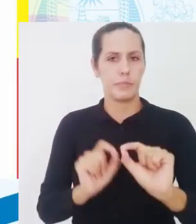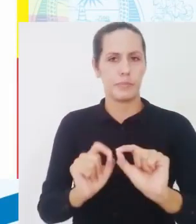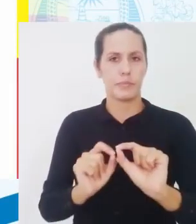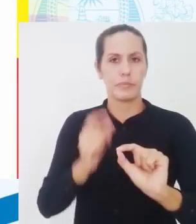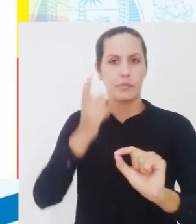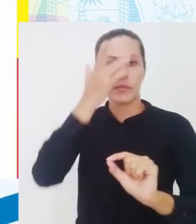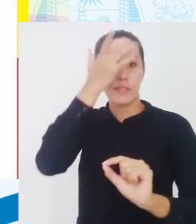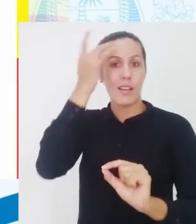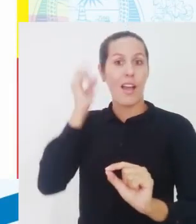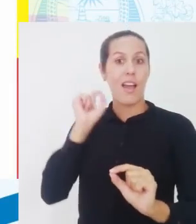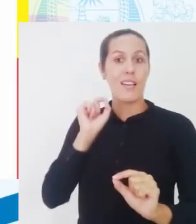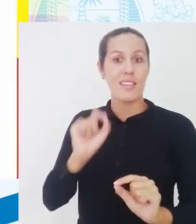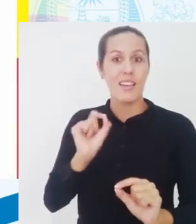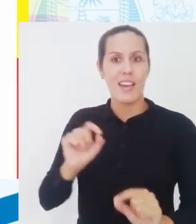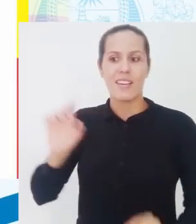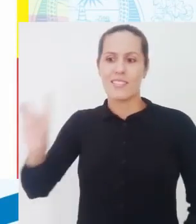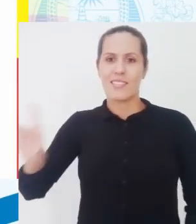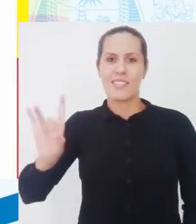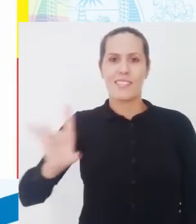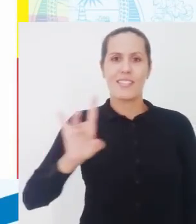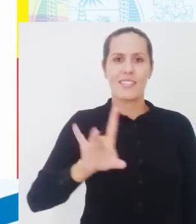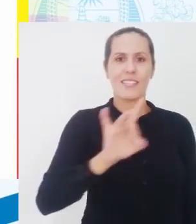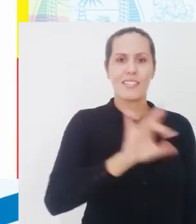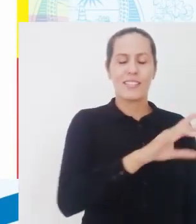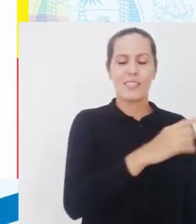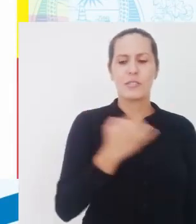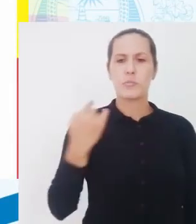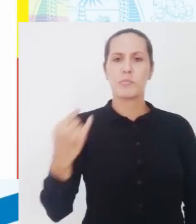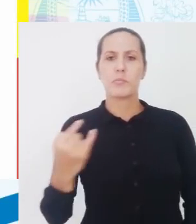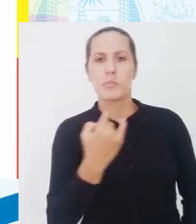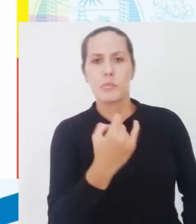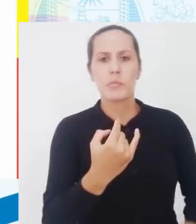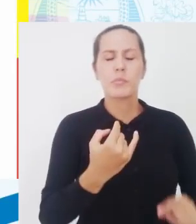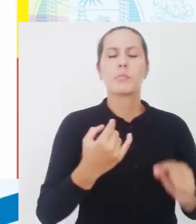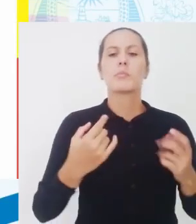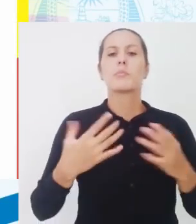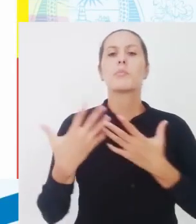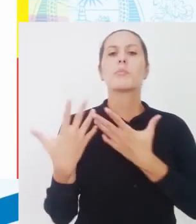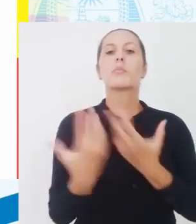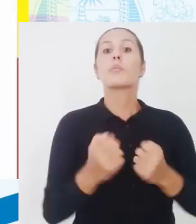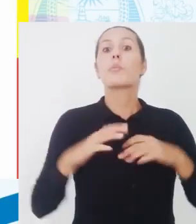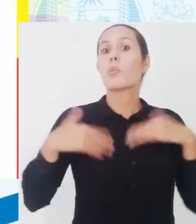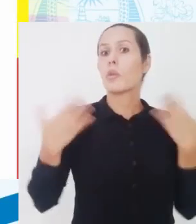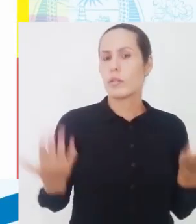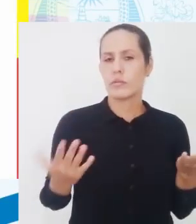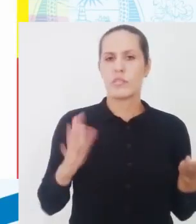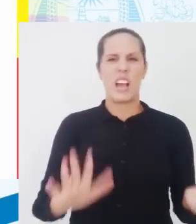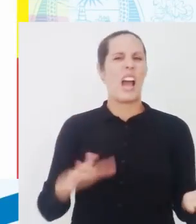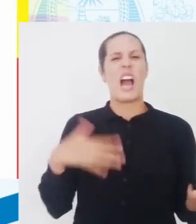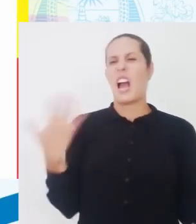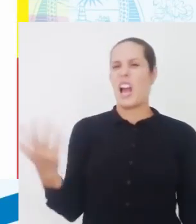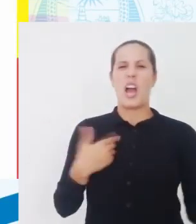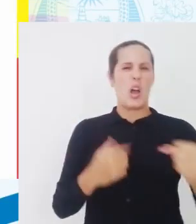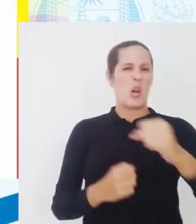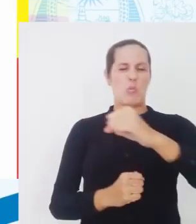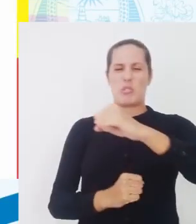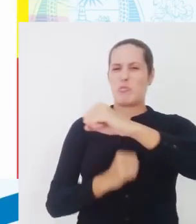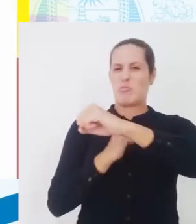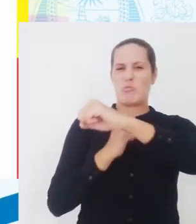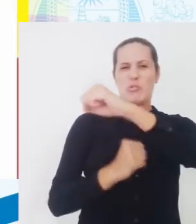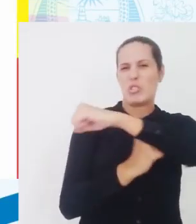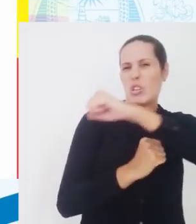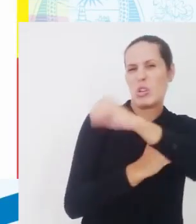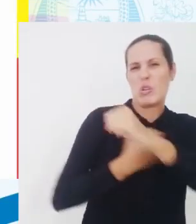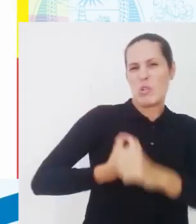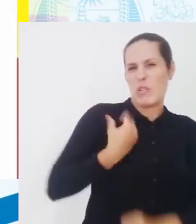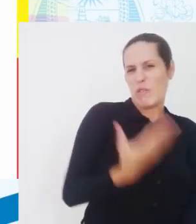é notar que a Paula é mulher. E justamente ela usou o argumento de se sentir inserida no contexto do futebol